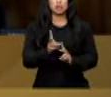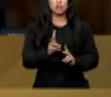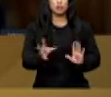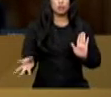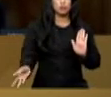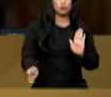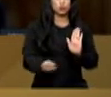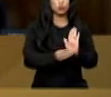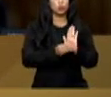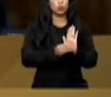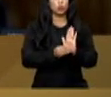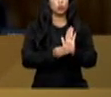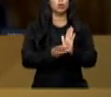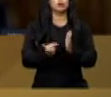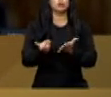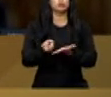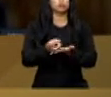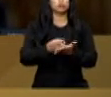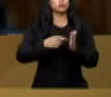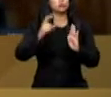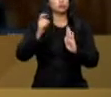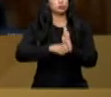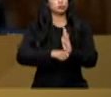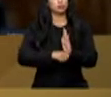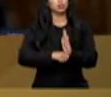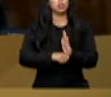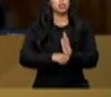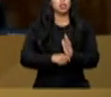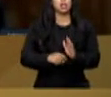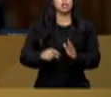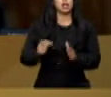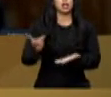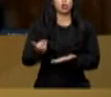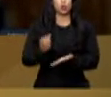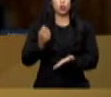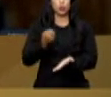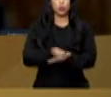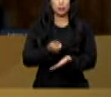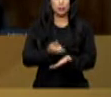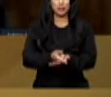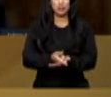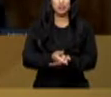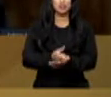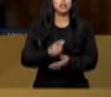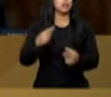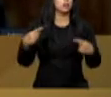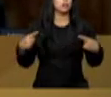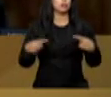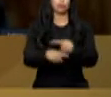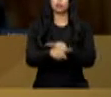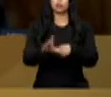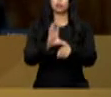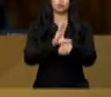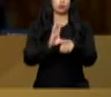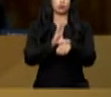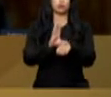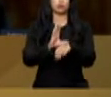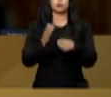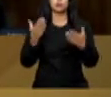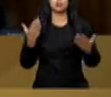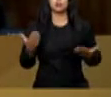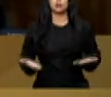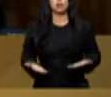um tributo cuja cobrança se considerou inconstitucional e não